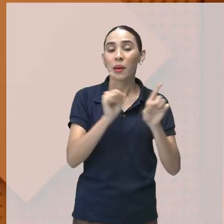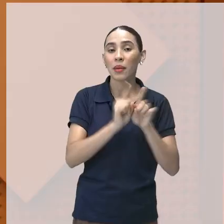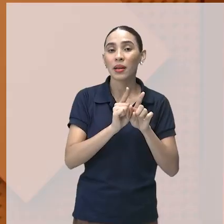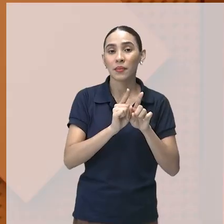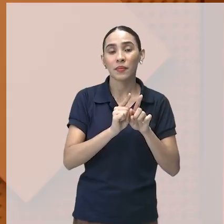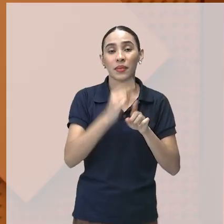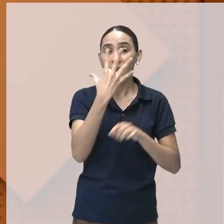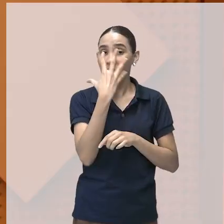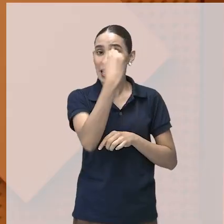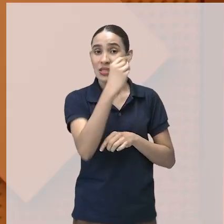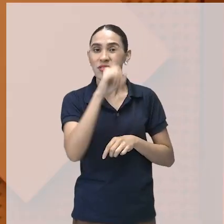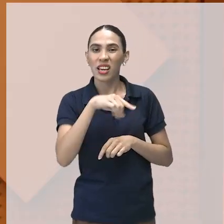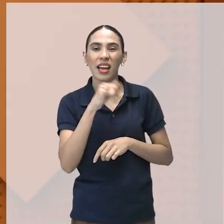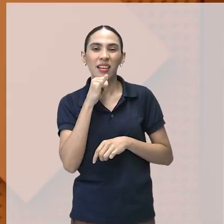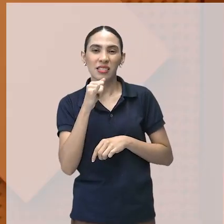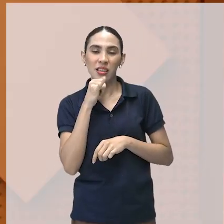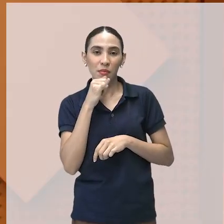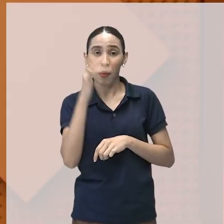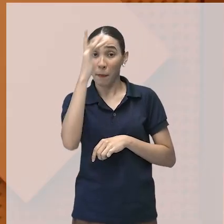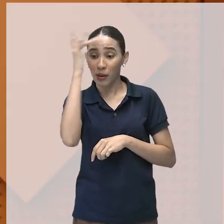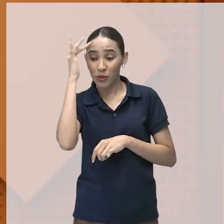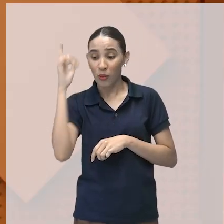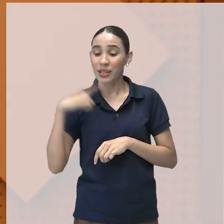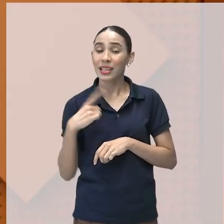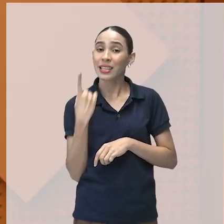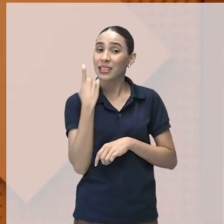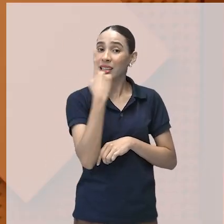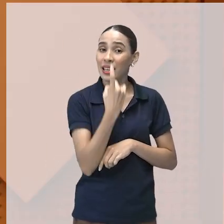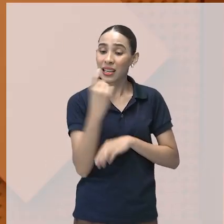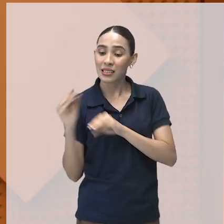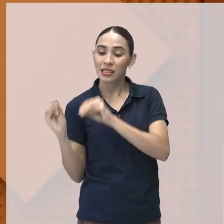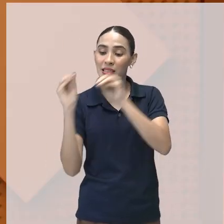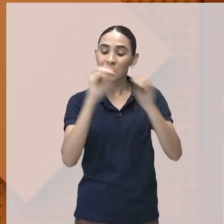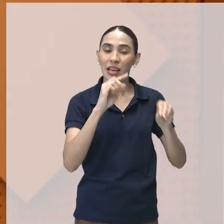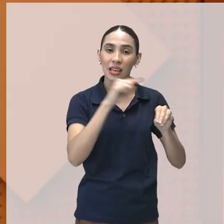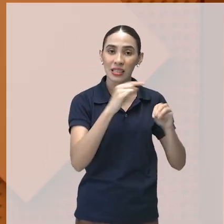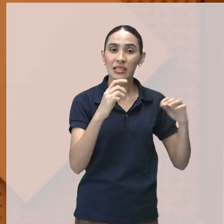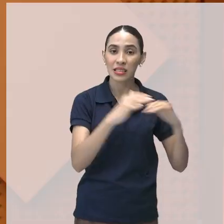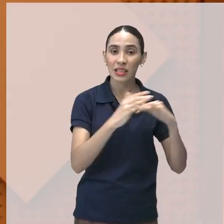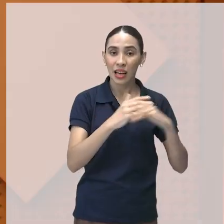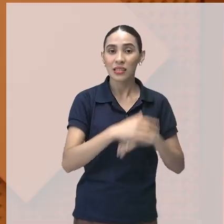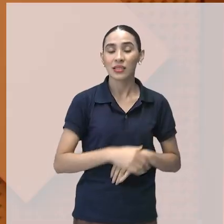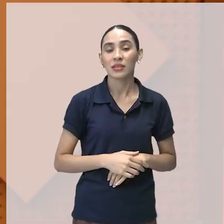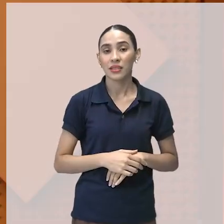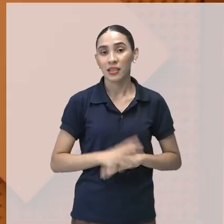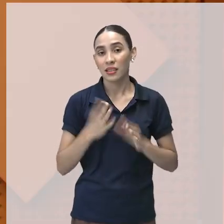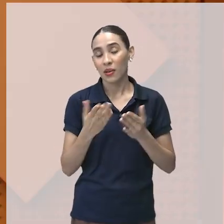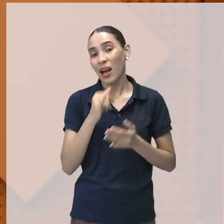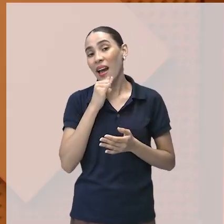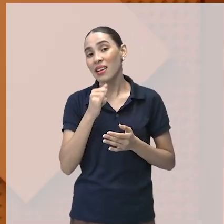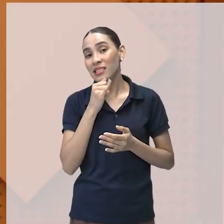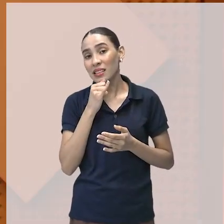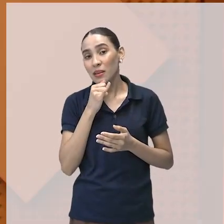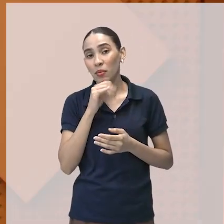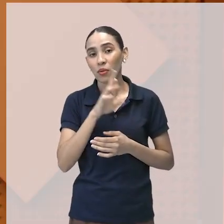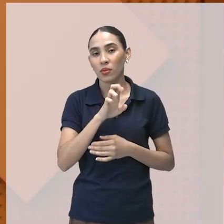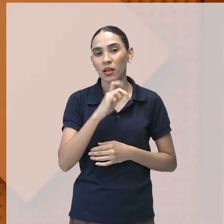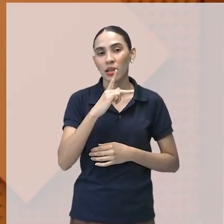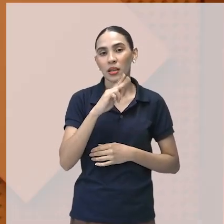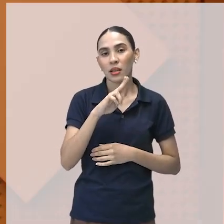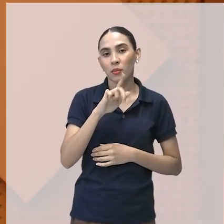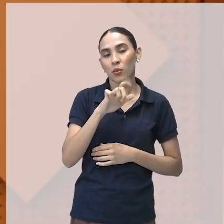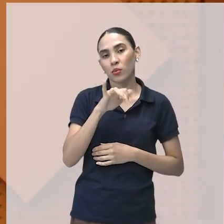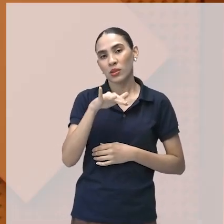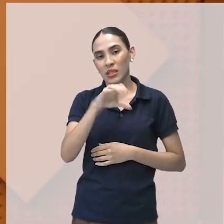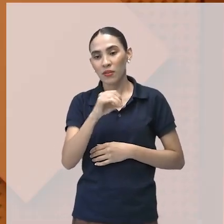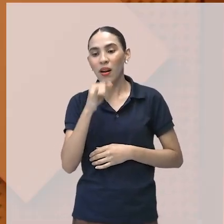fatores atrativos, que são aqueles fatores que atraem o homem do campo para a cidade. Exemplos de fatores repulsivos, professor,